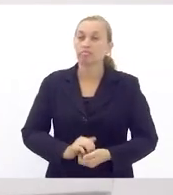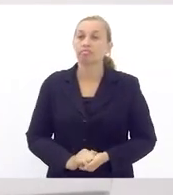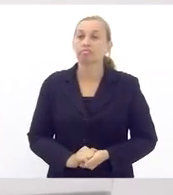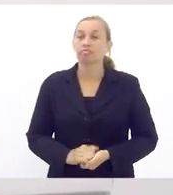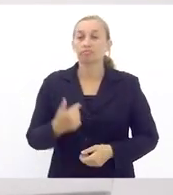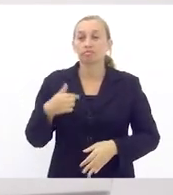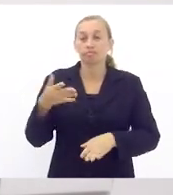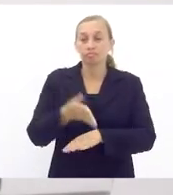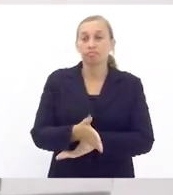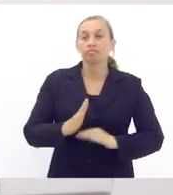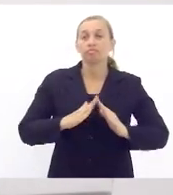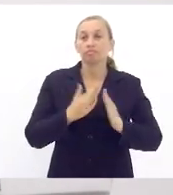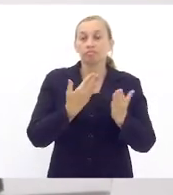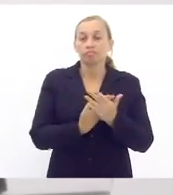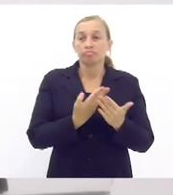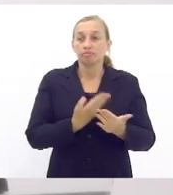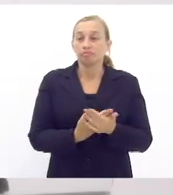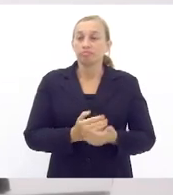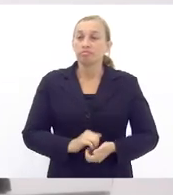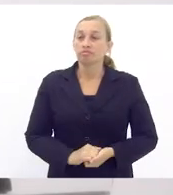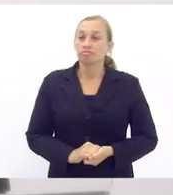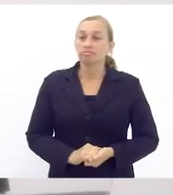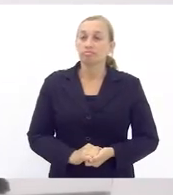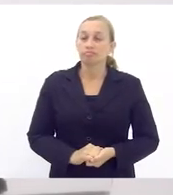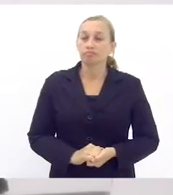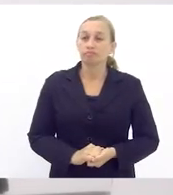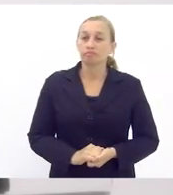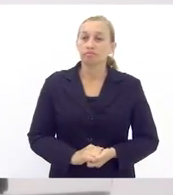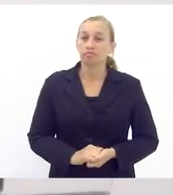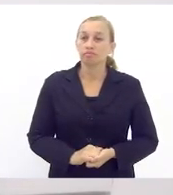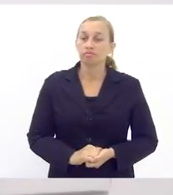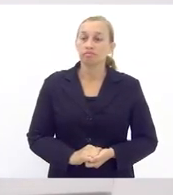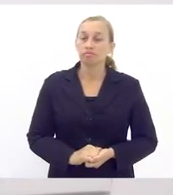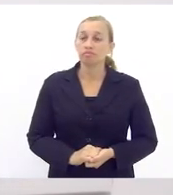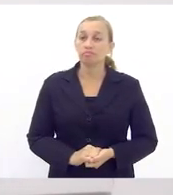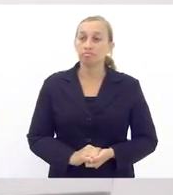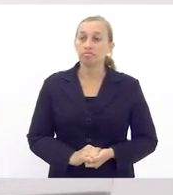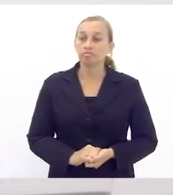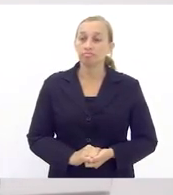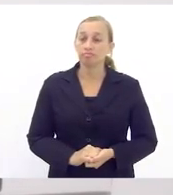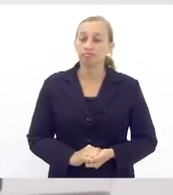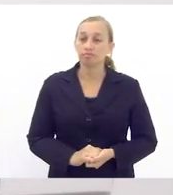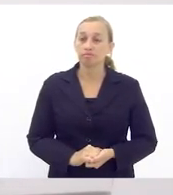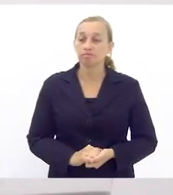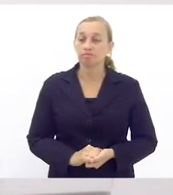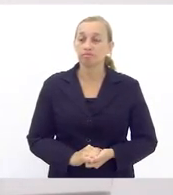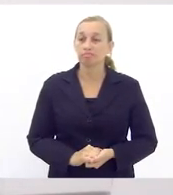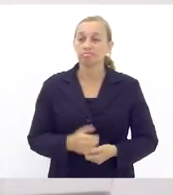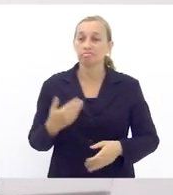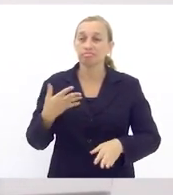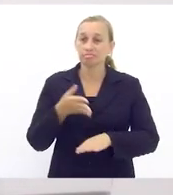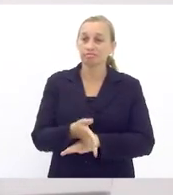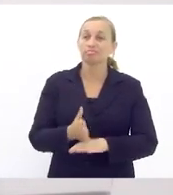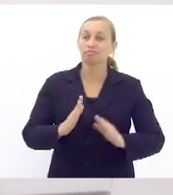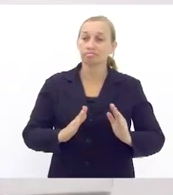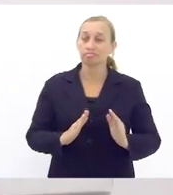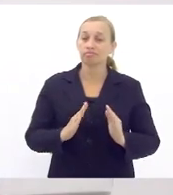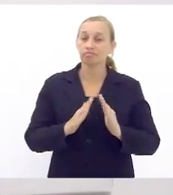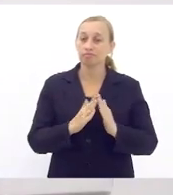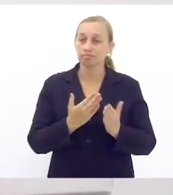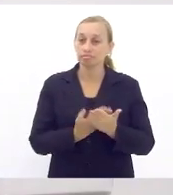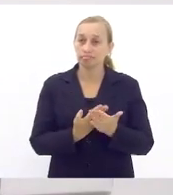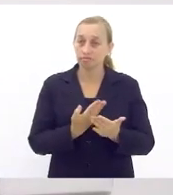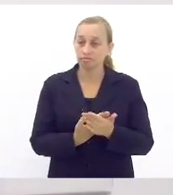quando eu entrei na margem pequena eu vou fechar meu amor é quando eu entrei na Martins Pena